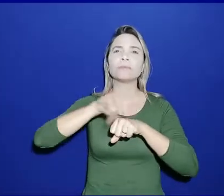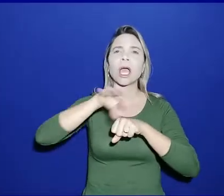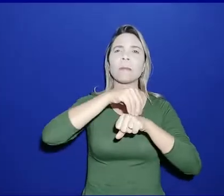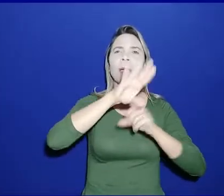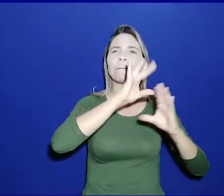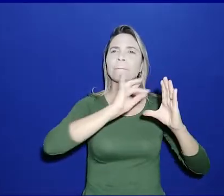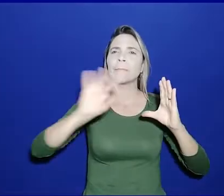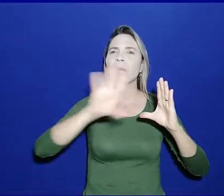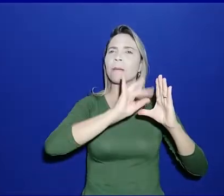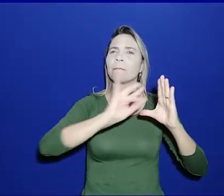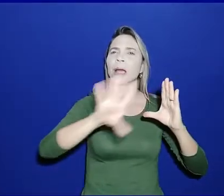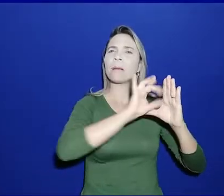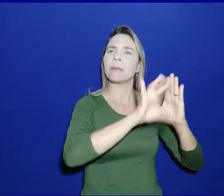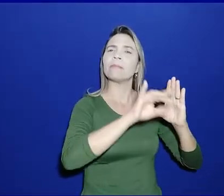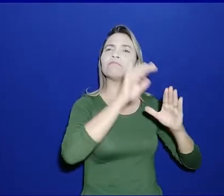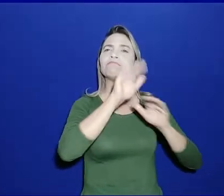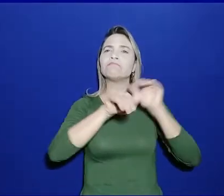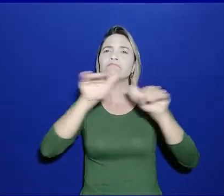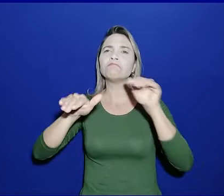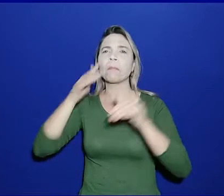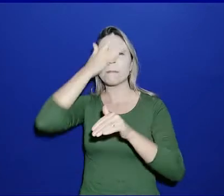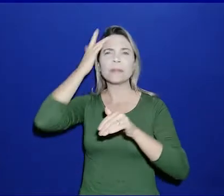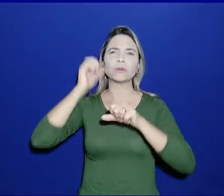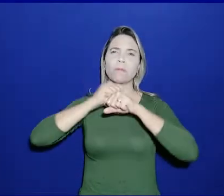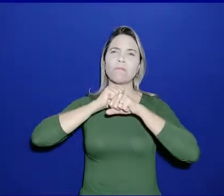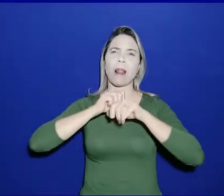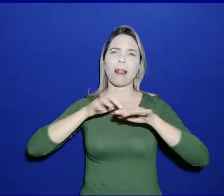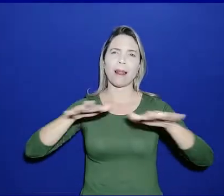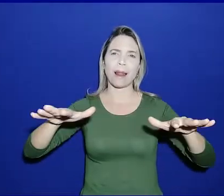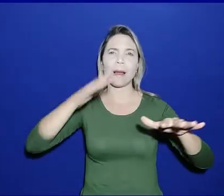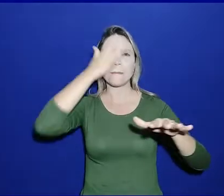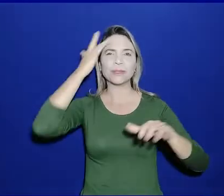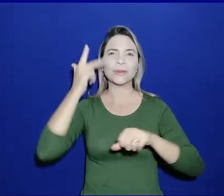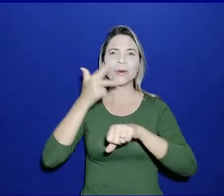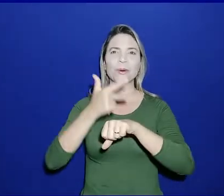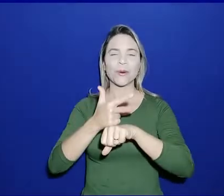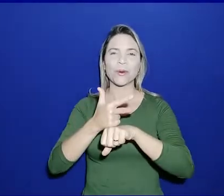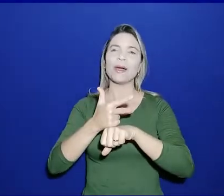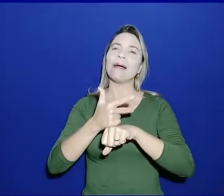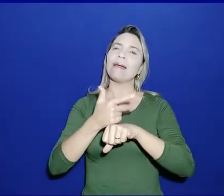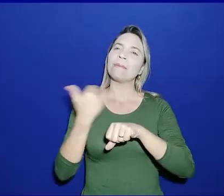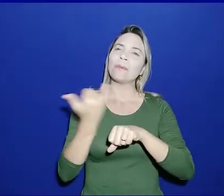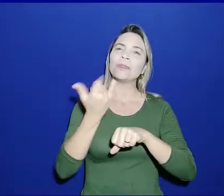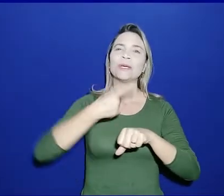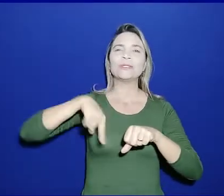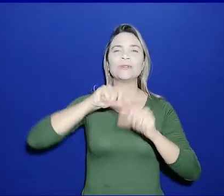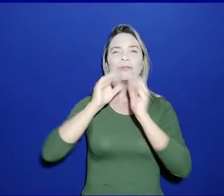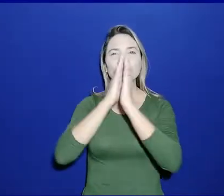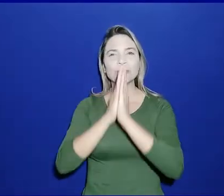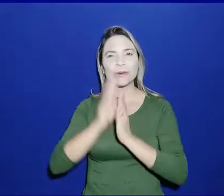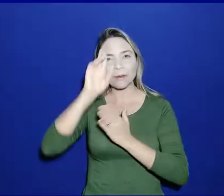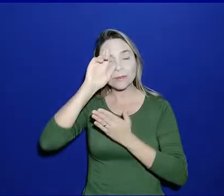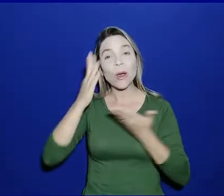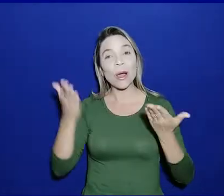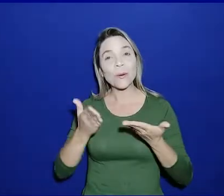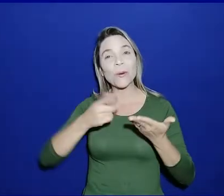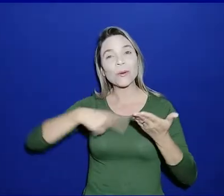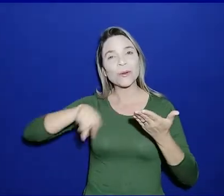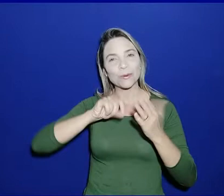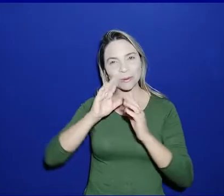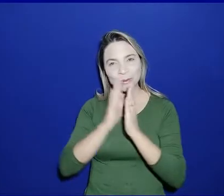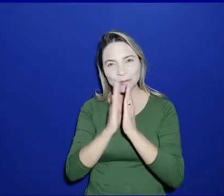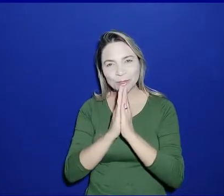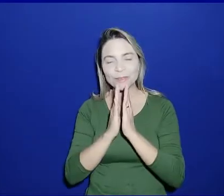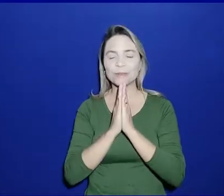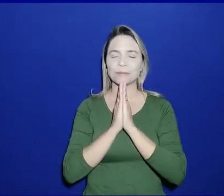que a mensagem comunicada através desses cultos alcance mais vidas. Vamos então adorar o nosso Deus e vamos começar o culto orando